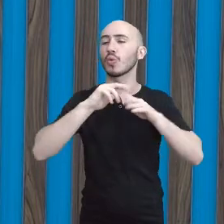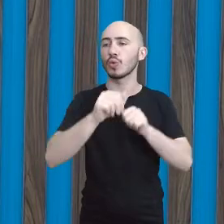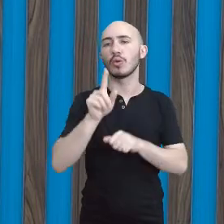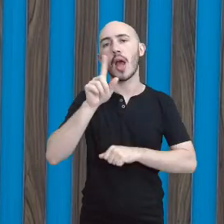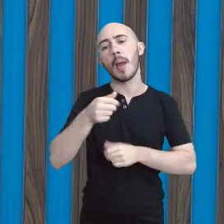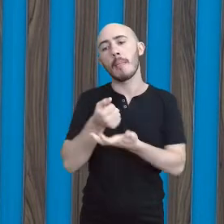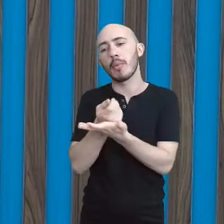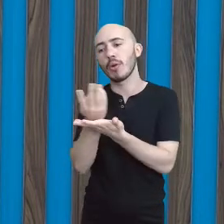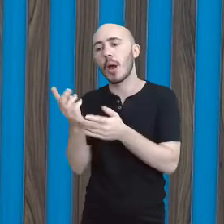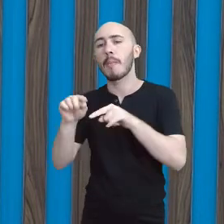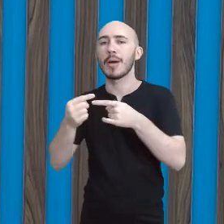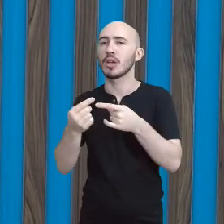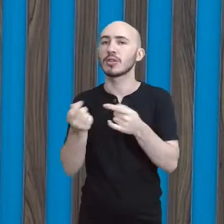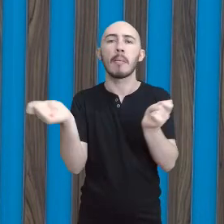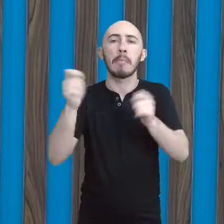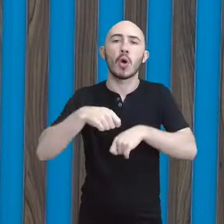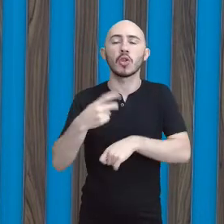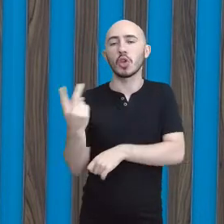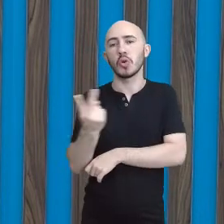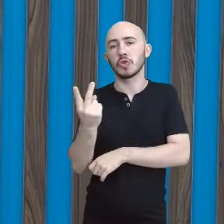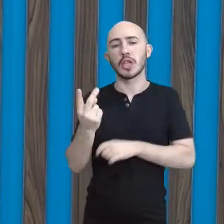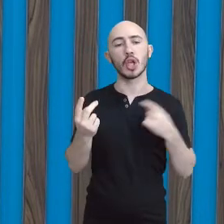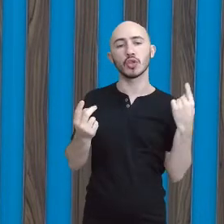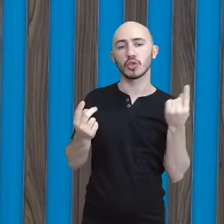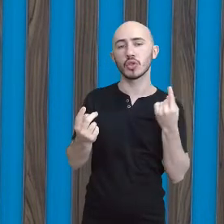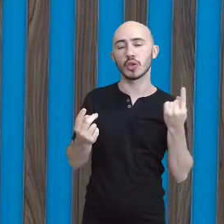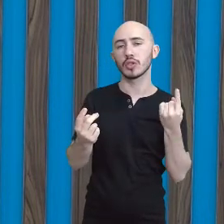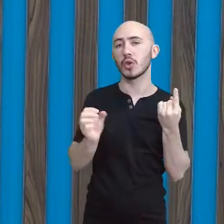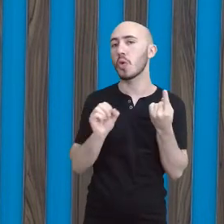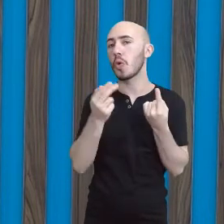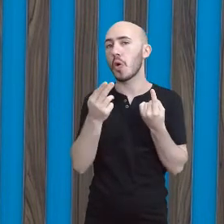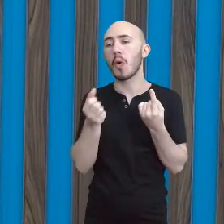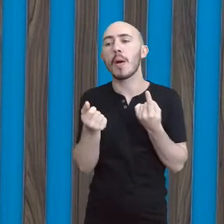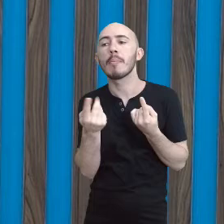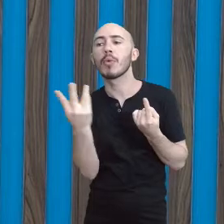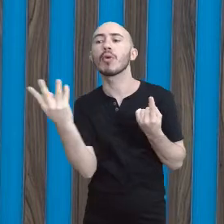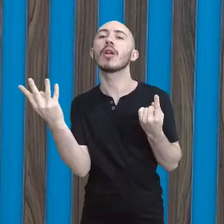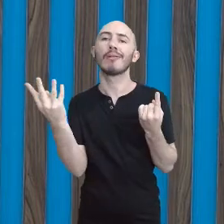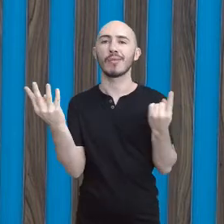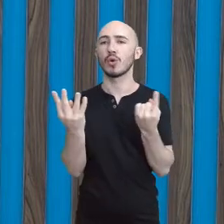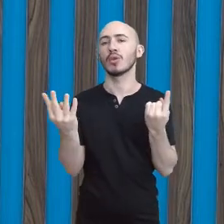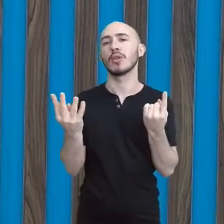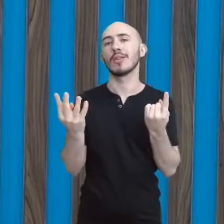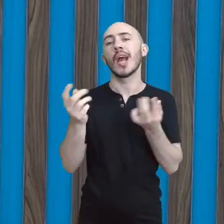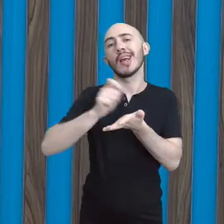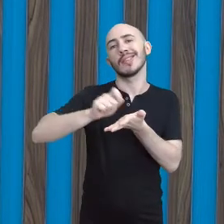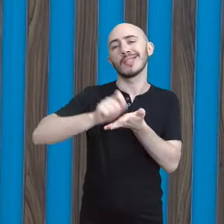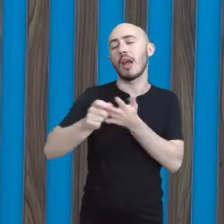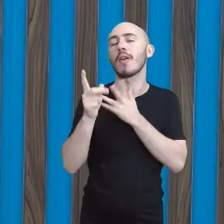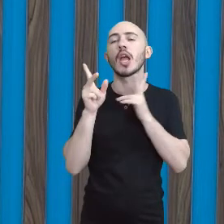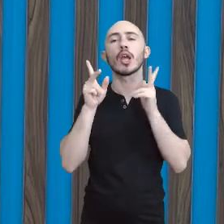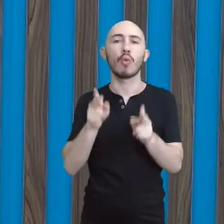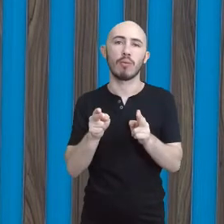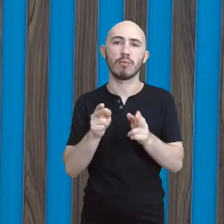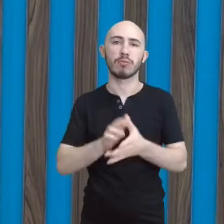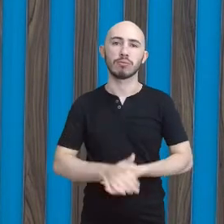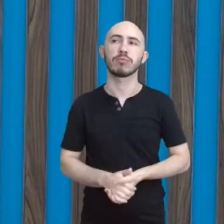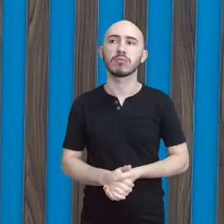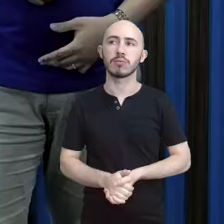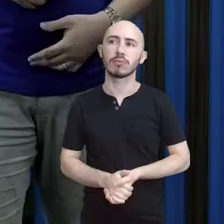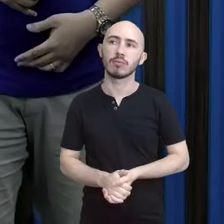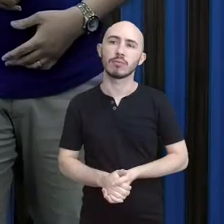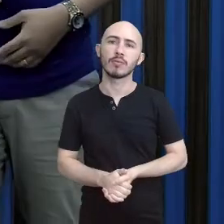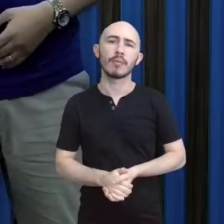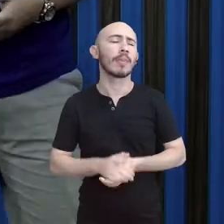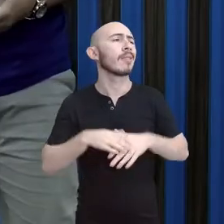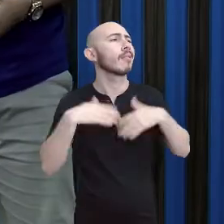plural, mas serve para os dois. Você é ou você está, você são ou vocês estão, vai ser tudo you are também. Então, como é que eu